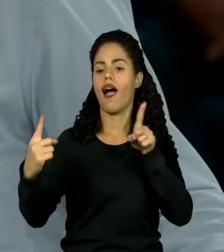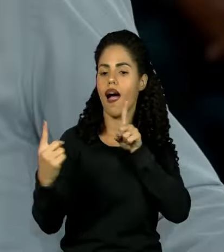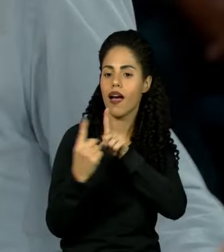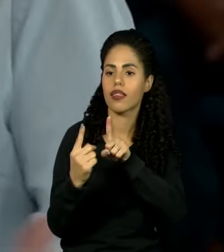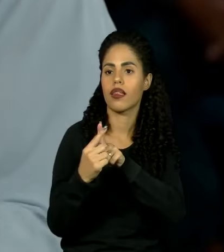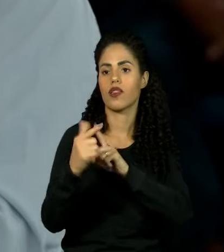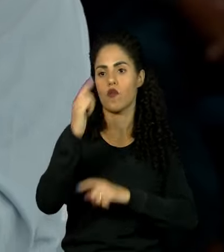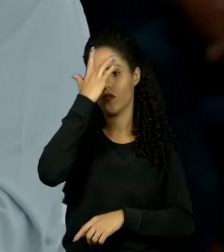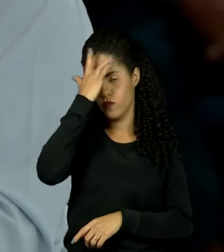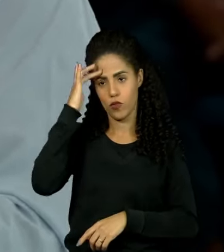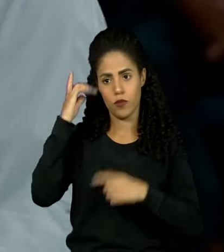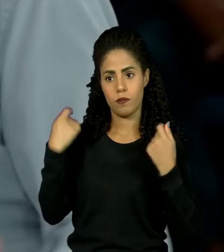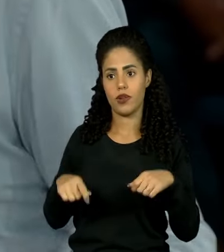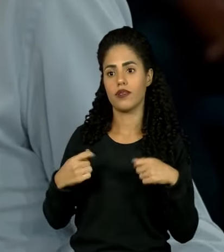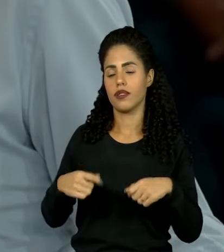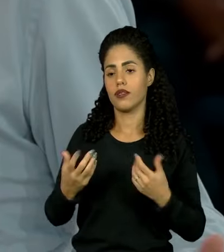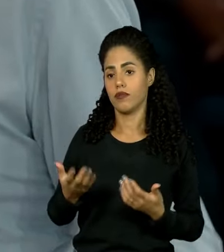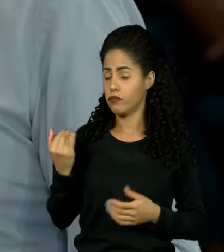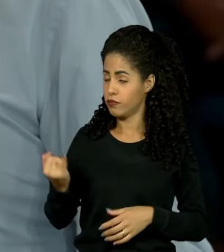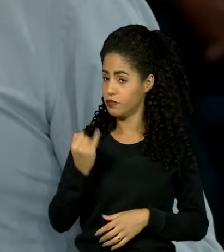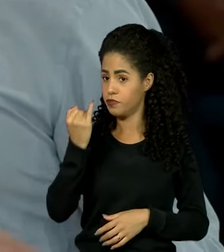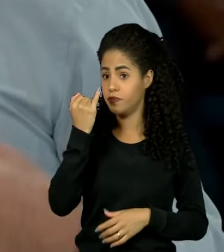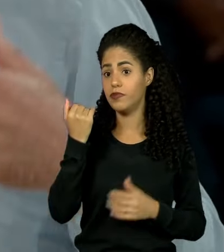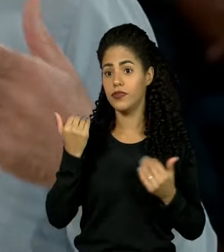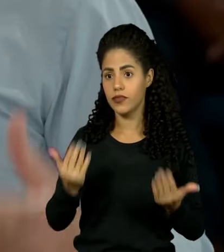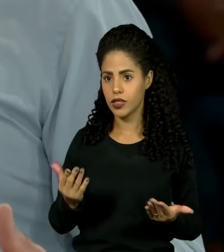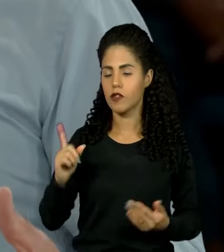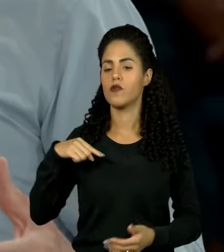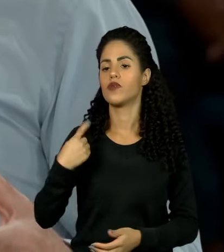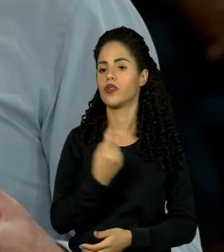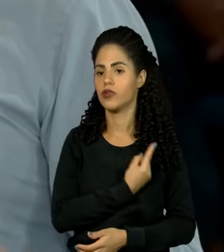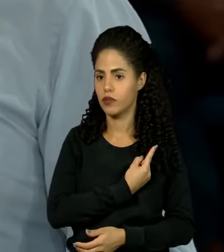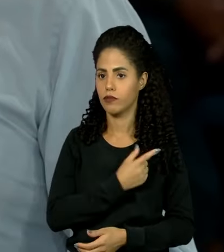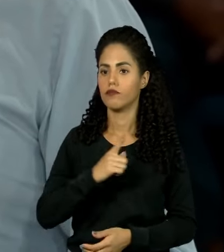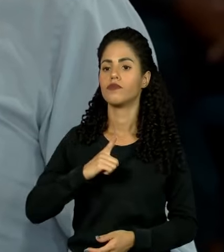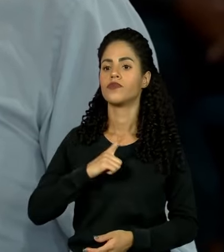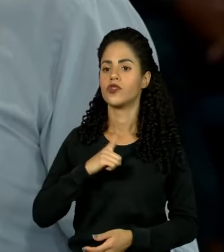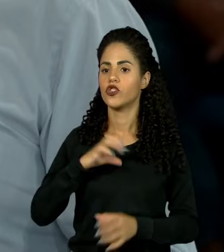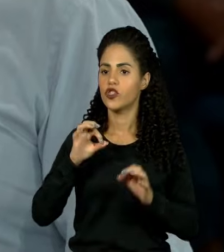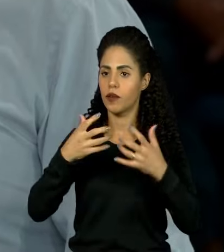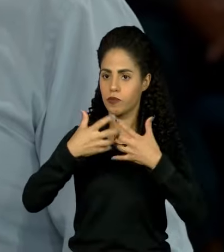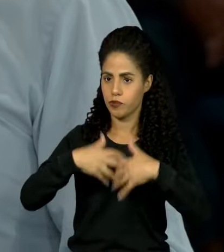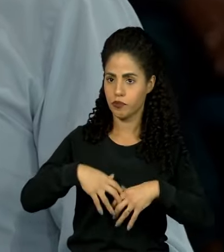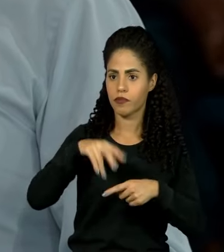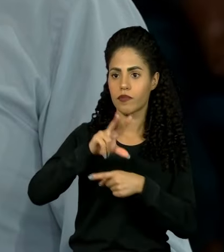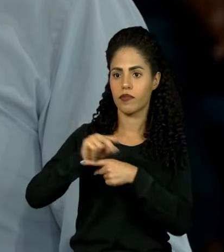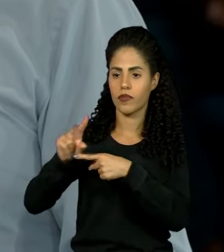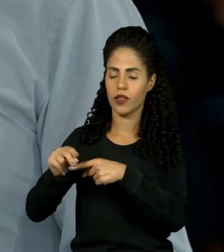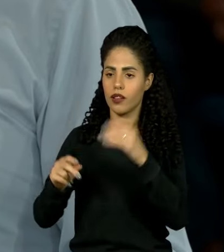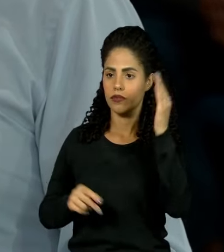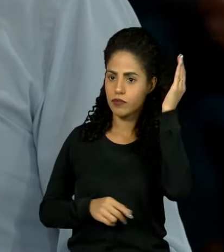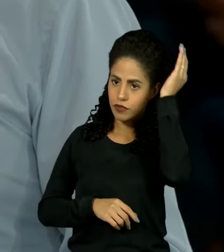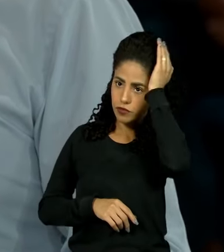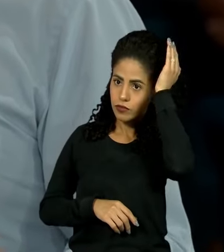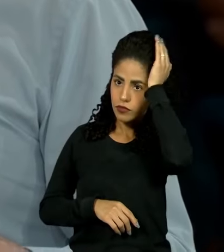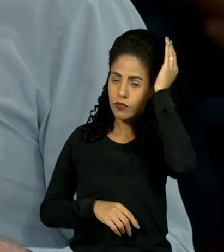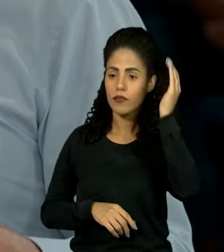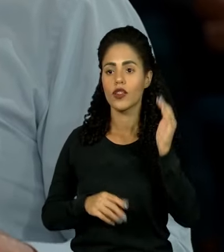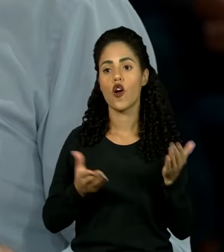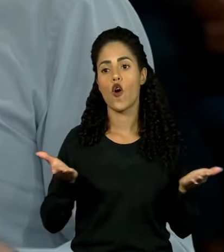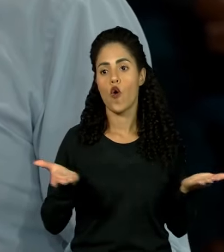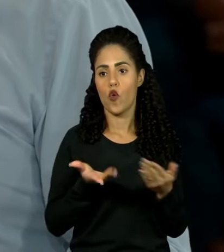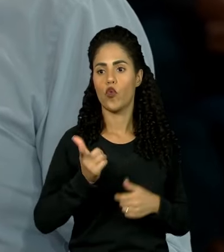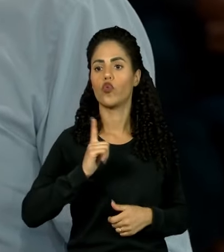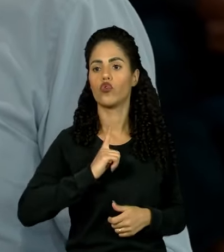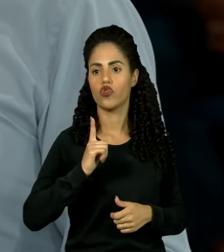efetivamente aquilo ter resultado algum então nós já estamos o sistema Cesc Senac nós já hoje Já temos